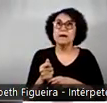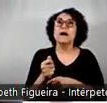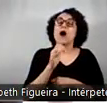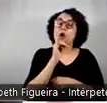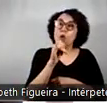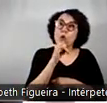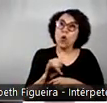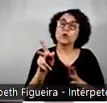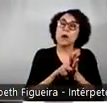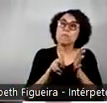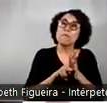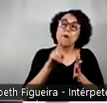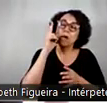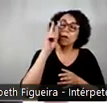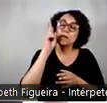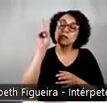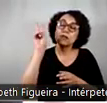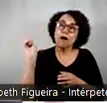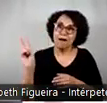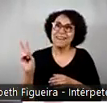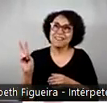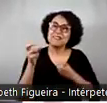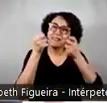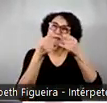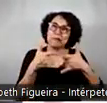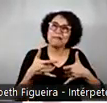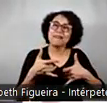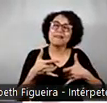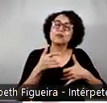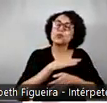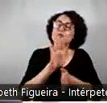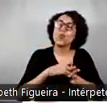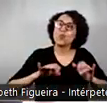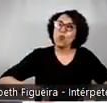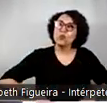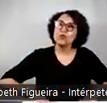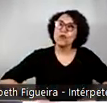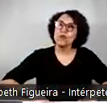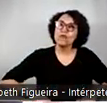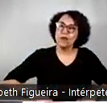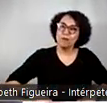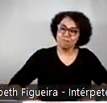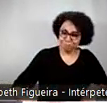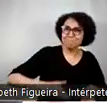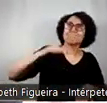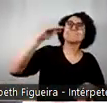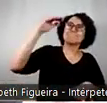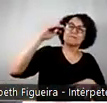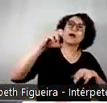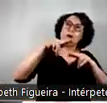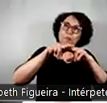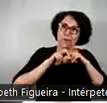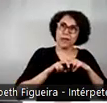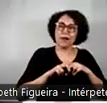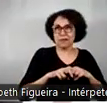também cursar, né, nenhum estudar. Então ela teve que usar, né,